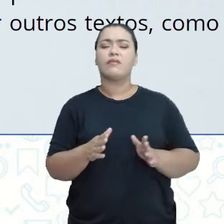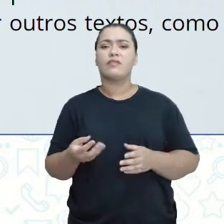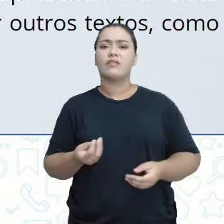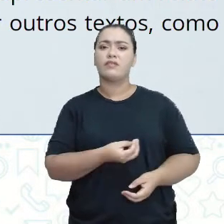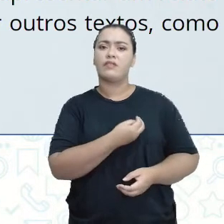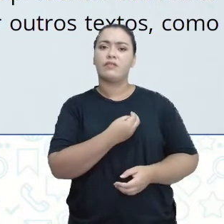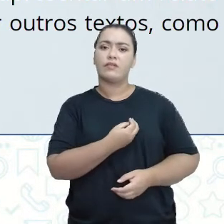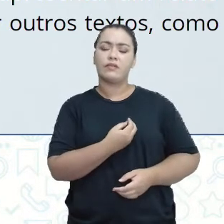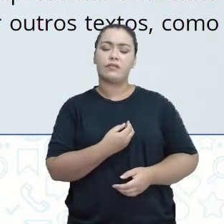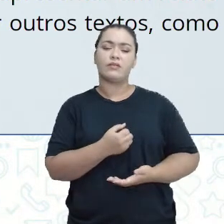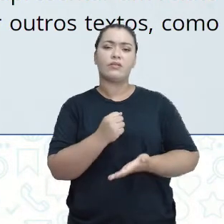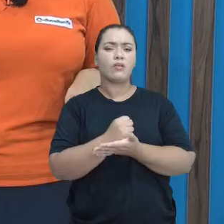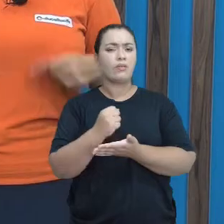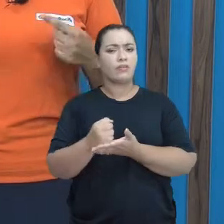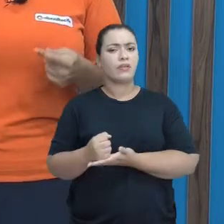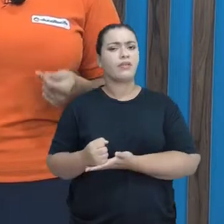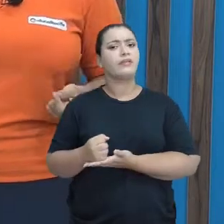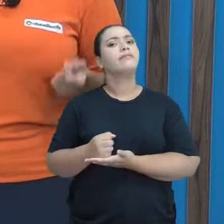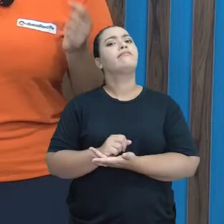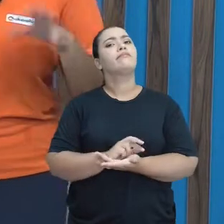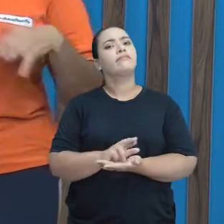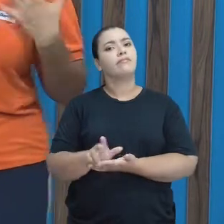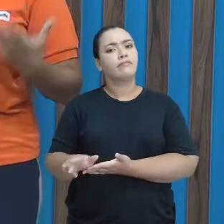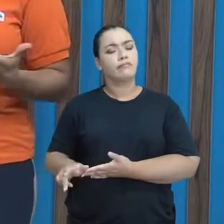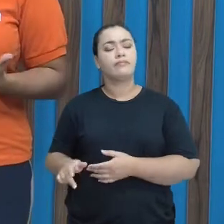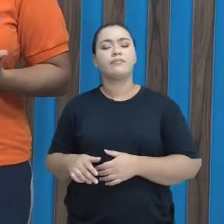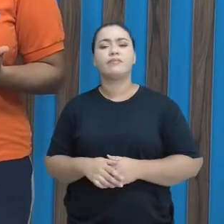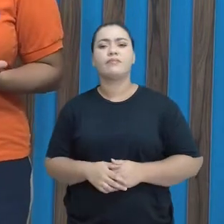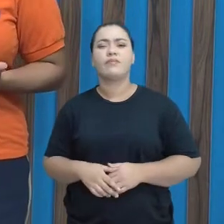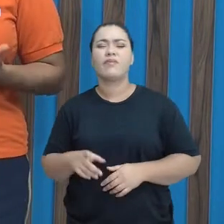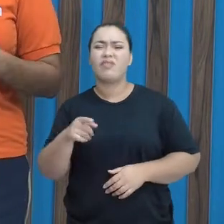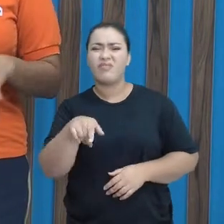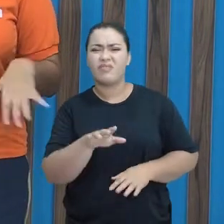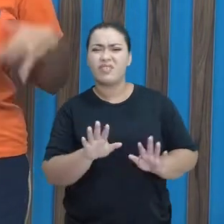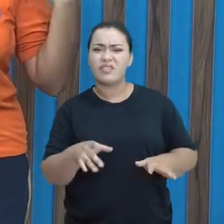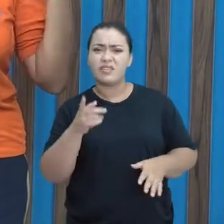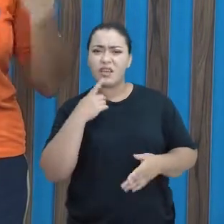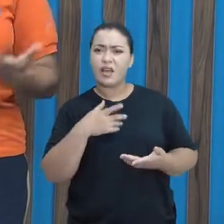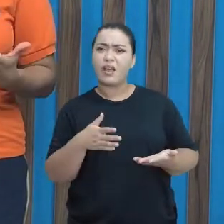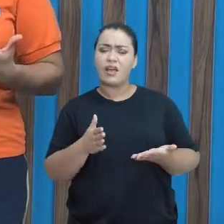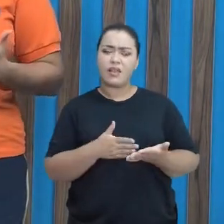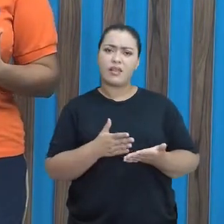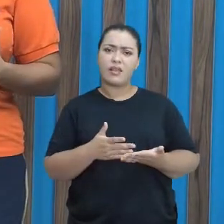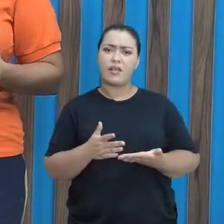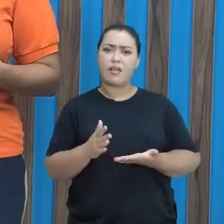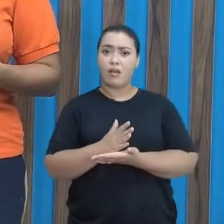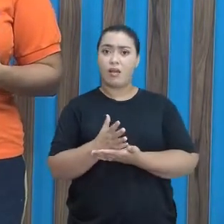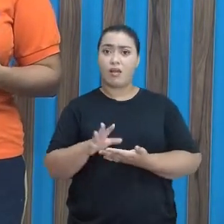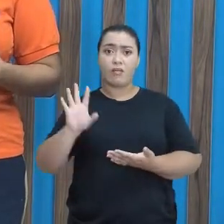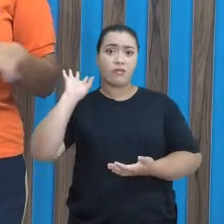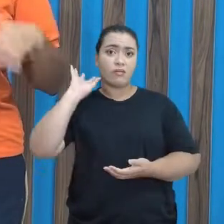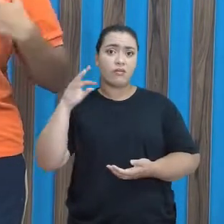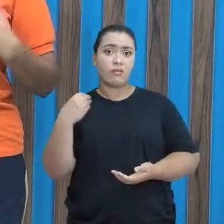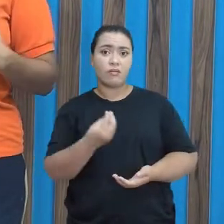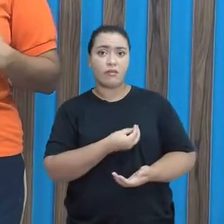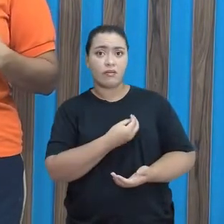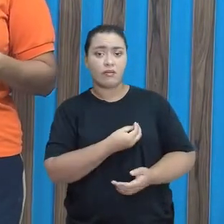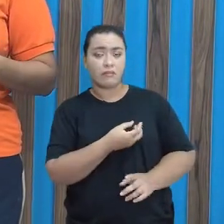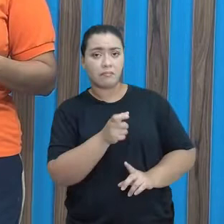documentos e etc. E aí, pessoal, vocês já leram alguma biografia? Vocês já consumiram alguma coisa,